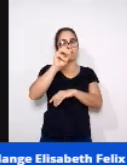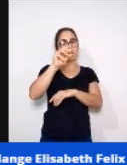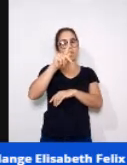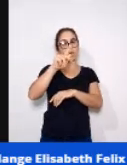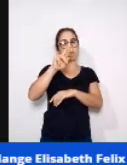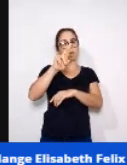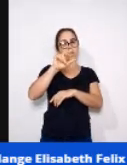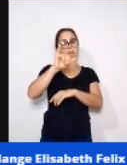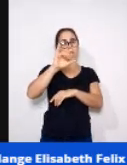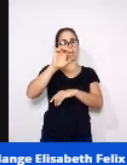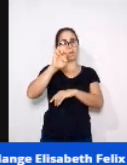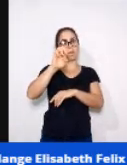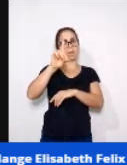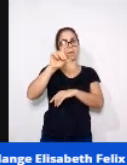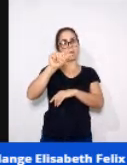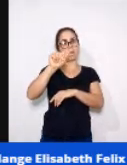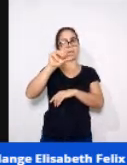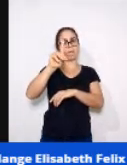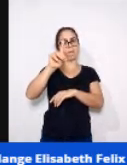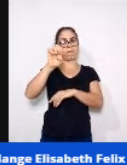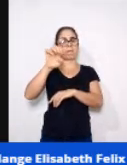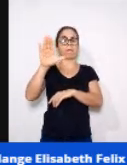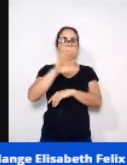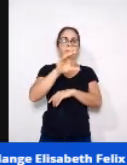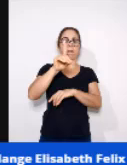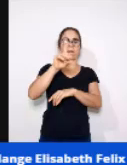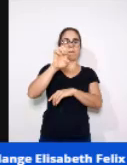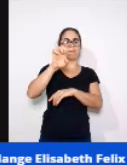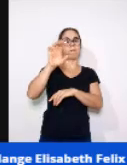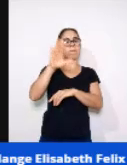raízes. O próximo slide, por gentileza.